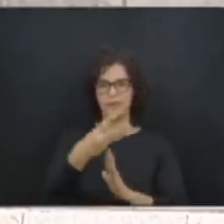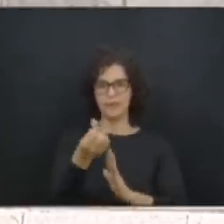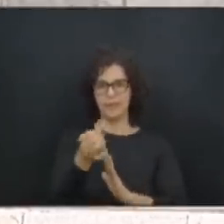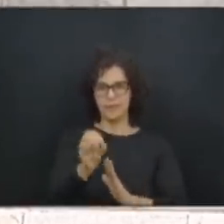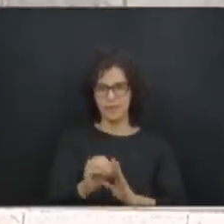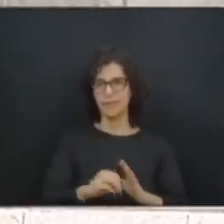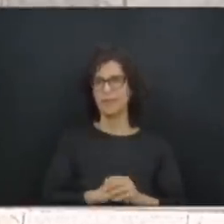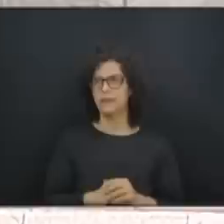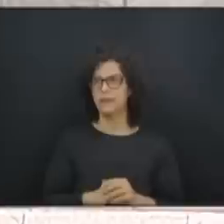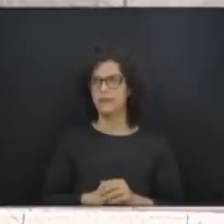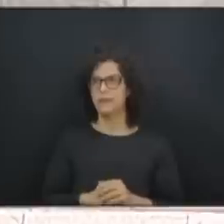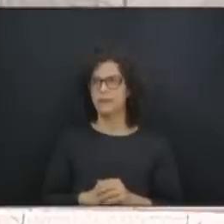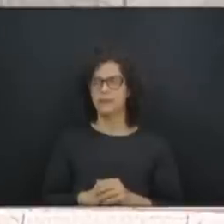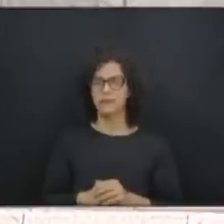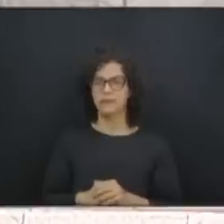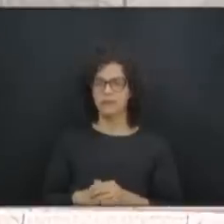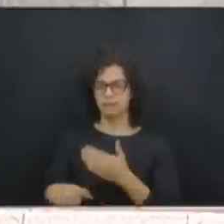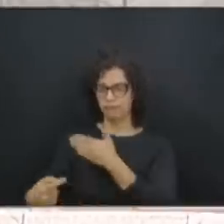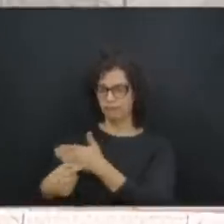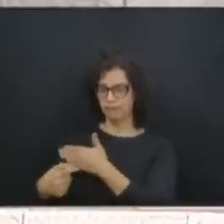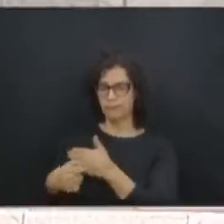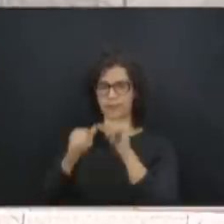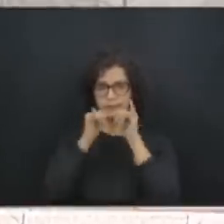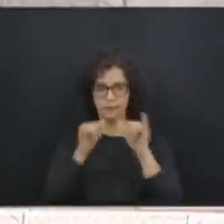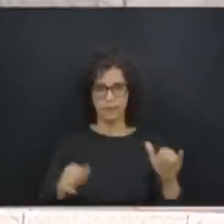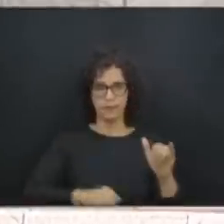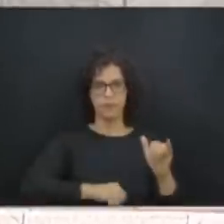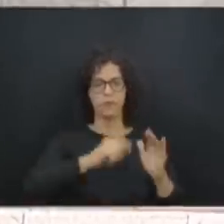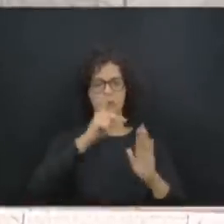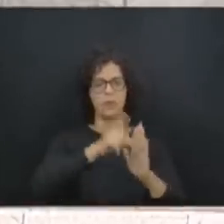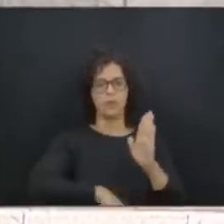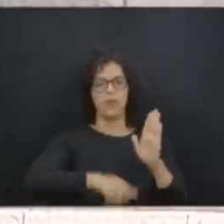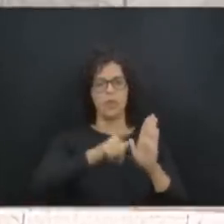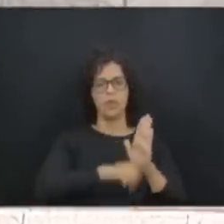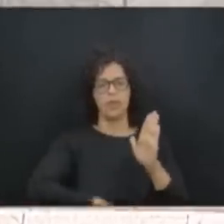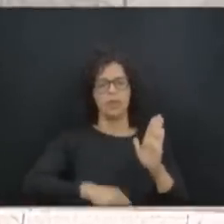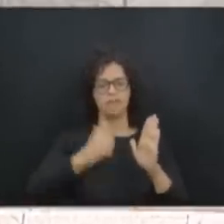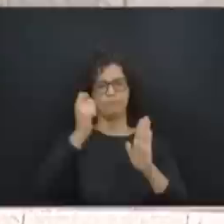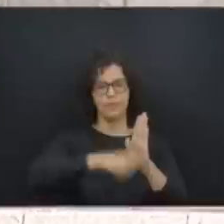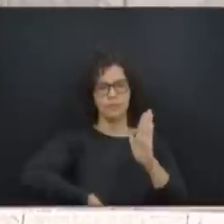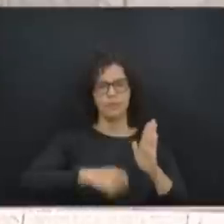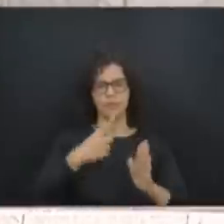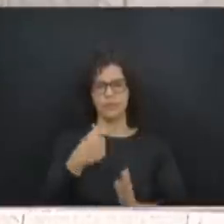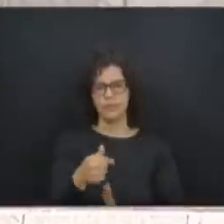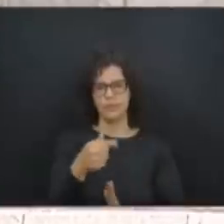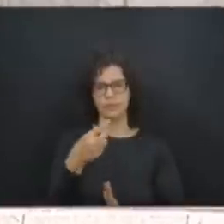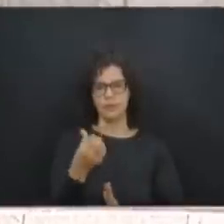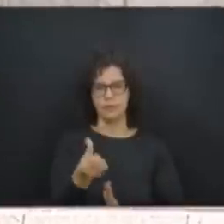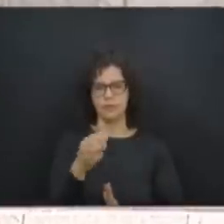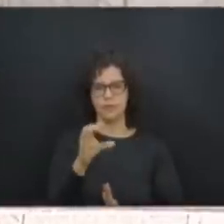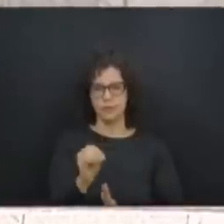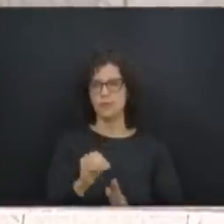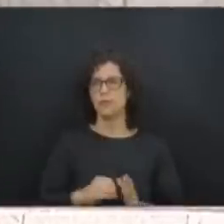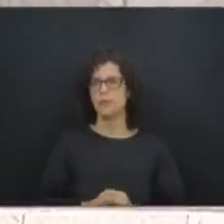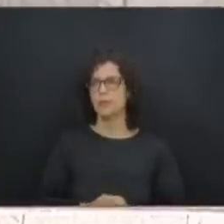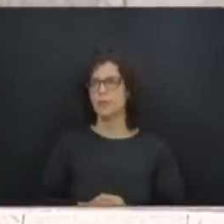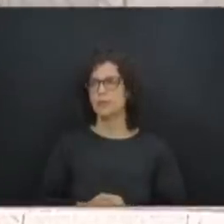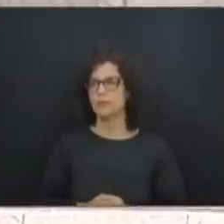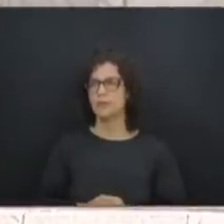360 do gabinete do governador que comunique a sanção ao projeto de lei nº 760